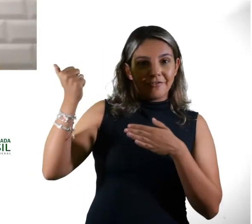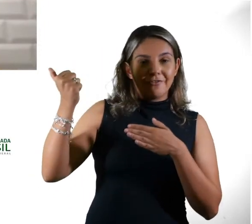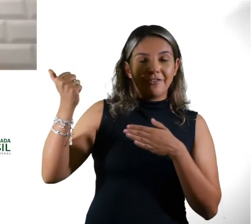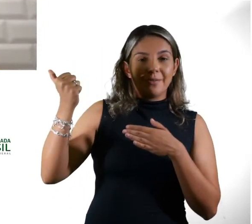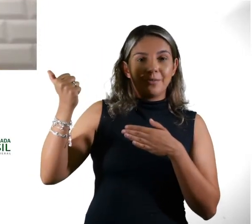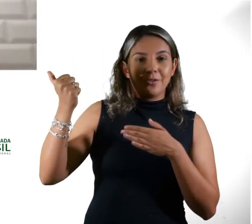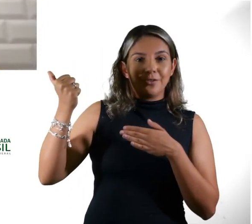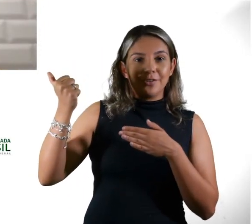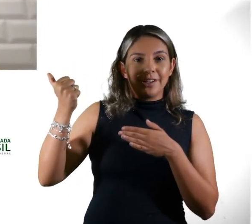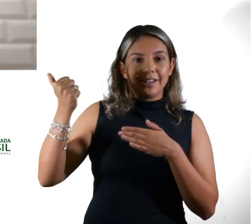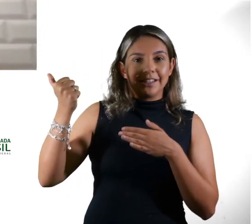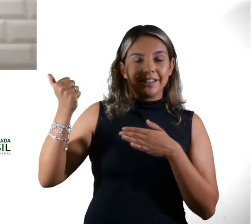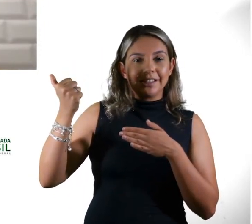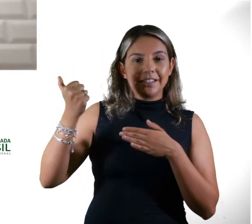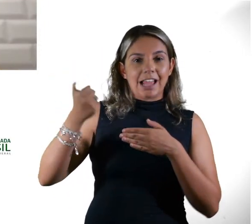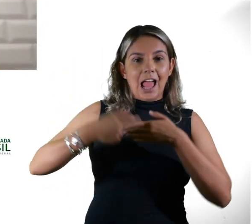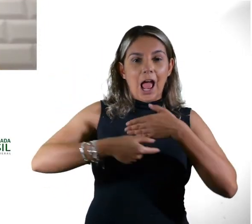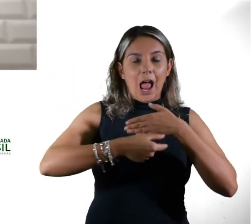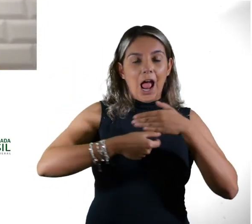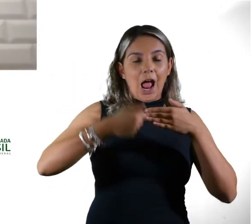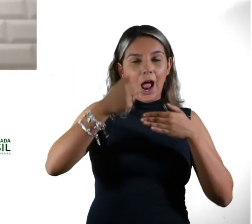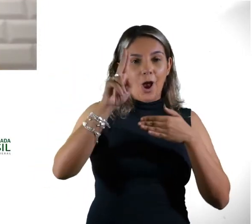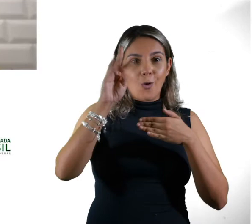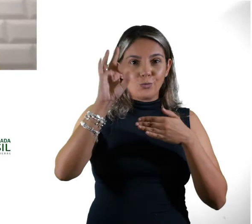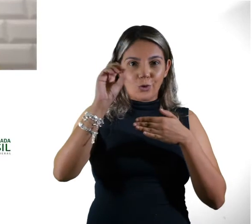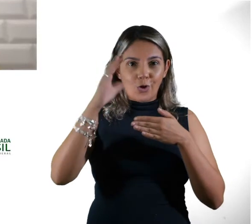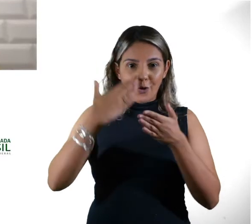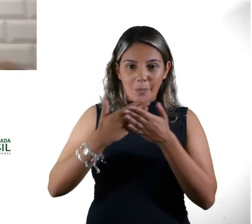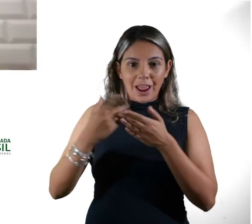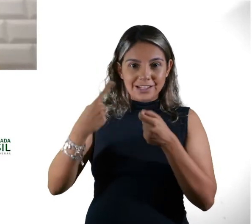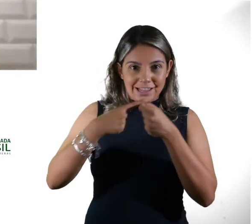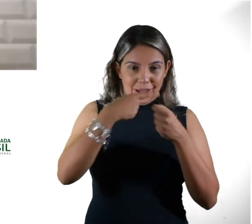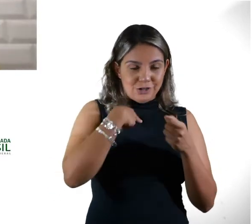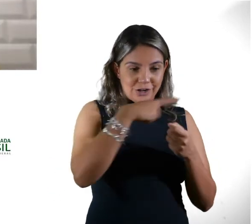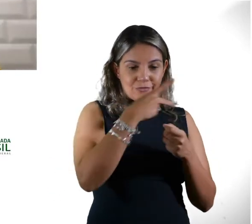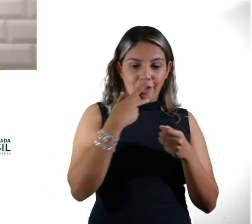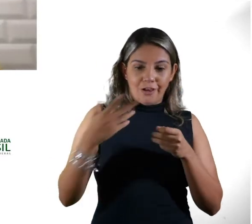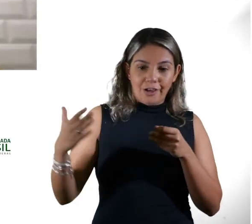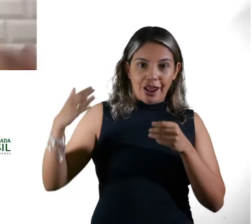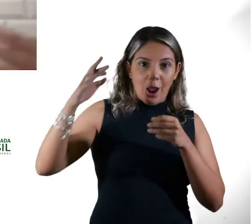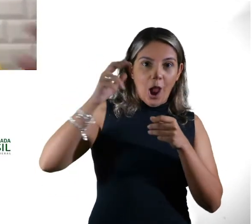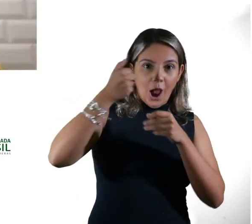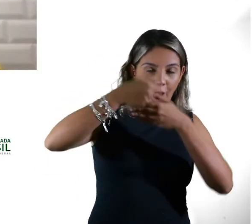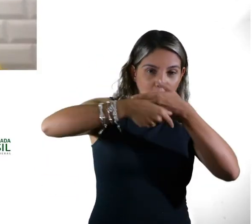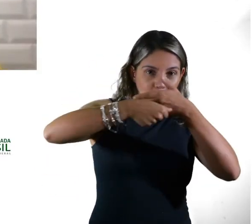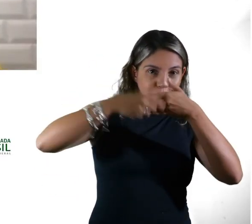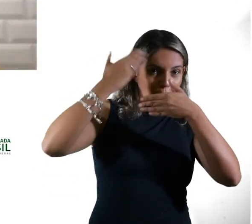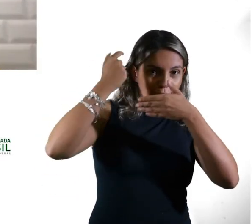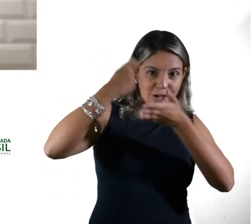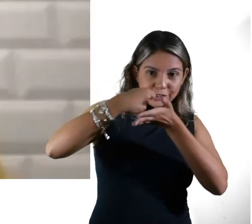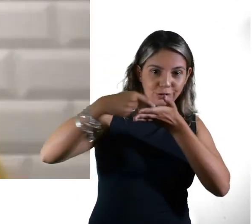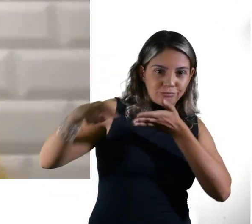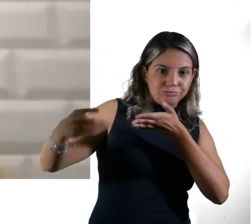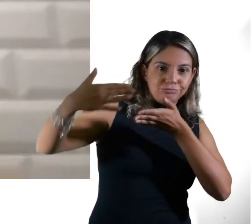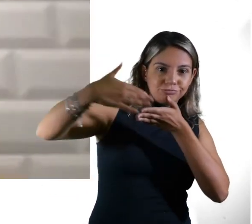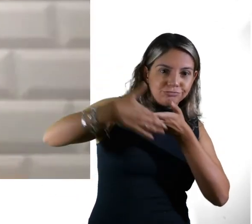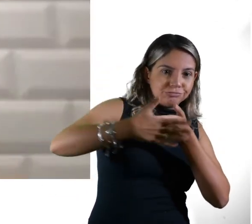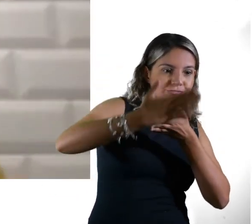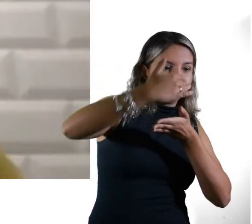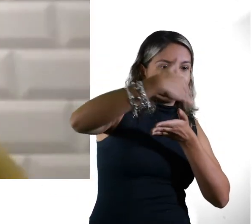acusado de atividades terroristas, não é? Atividades subversivas, não é? Por ligação ao movimento nacionalista em